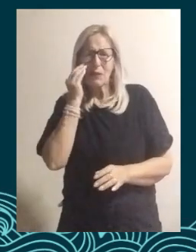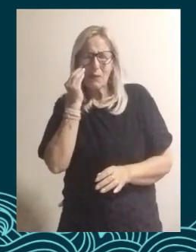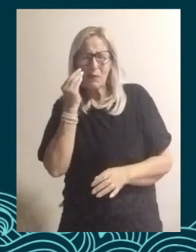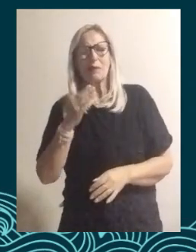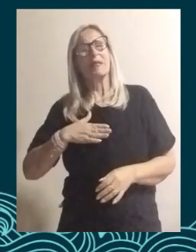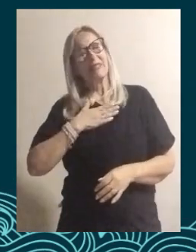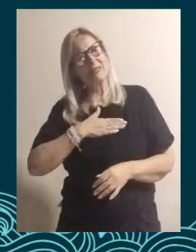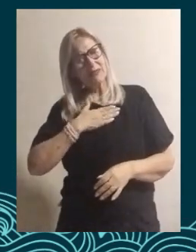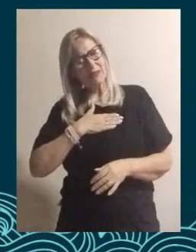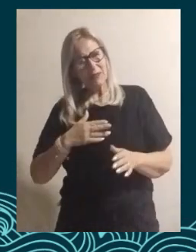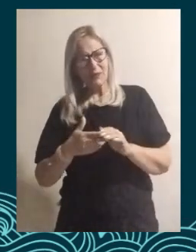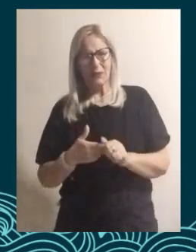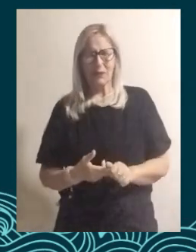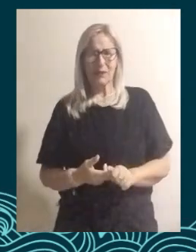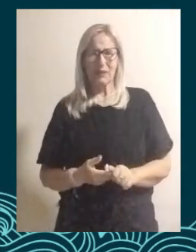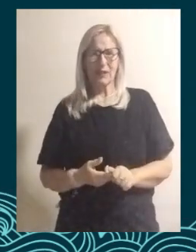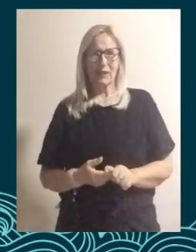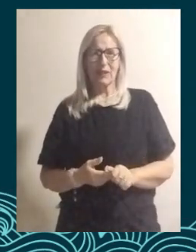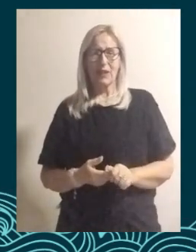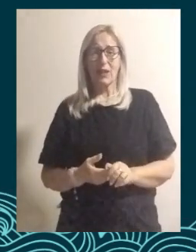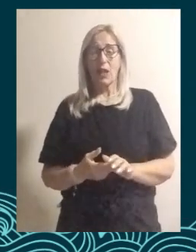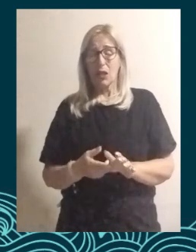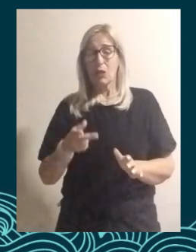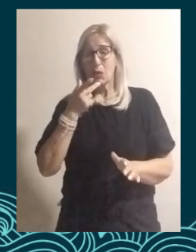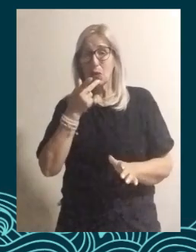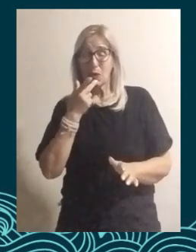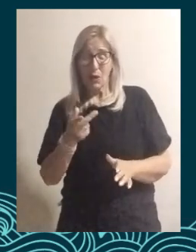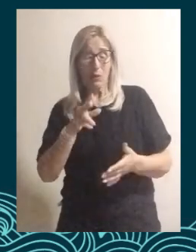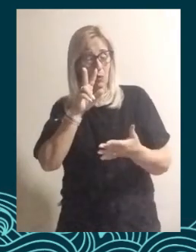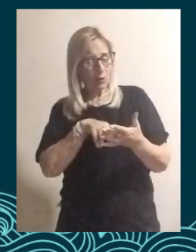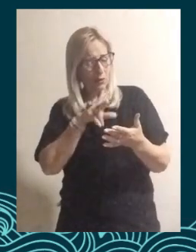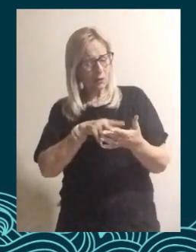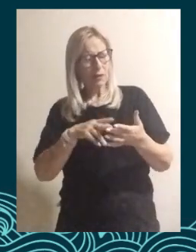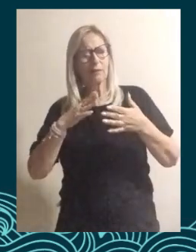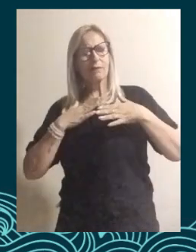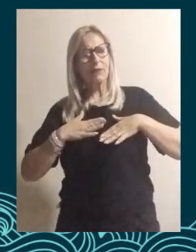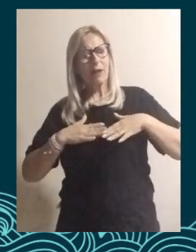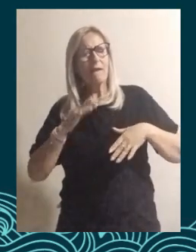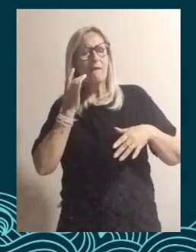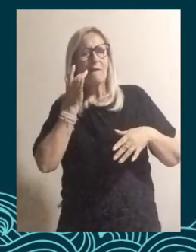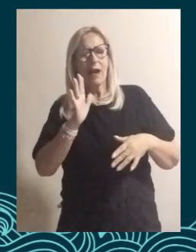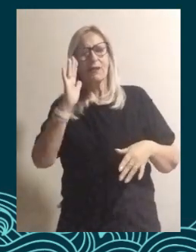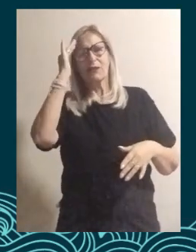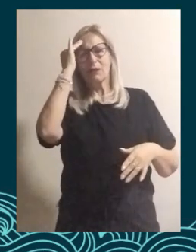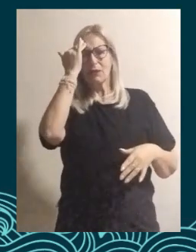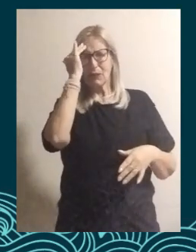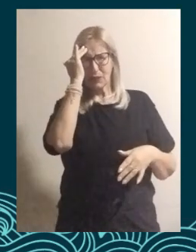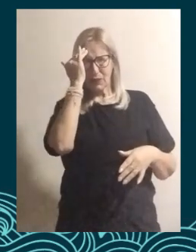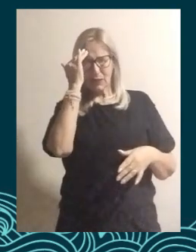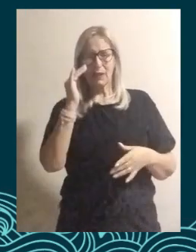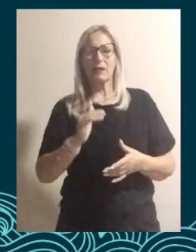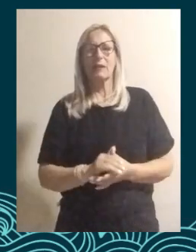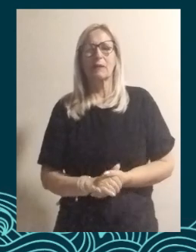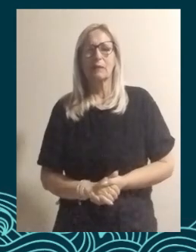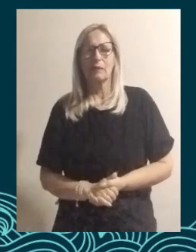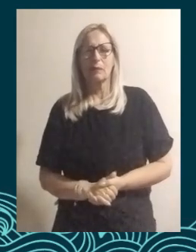elas e muito gostosa também. Elas mesmas comentaram que é uma leitura gostosa e fácil,